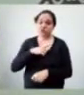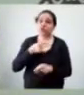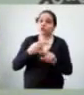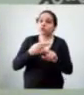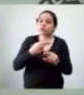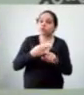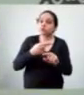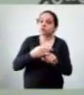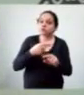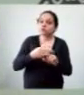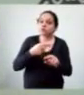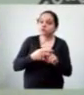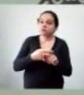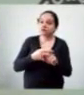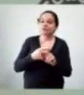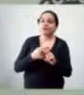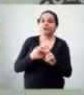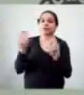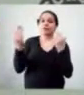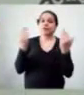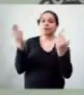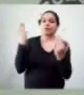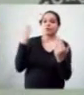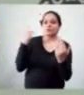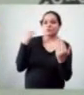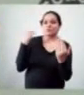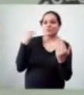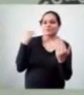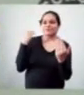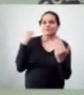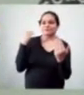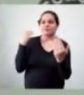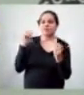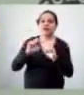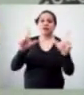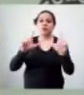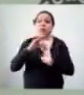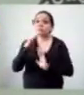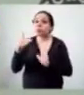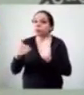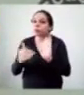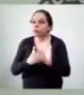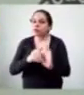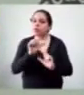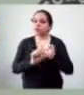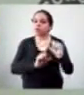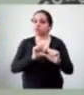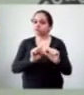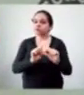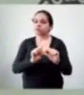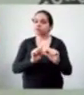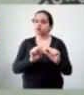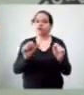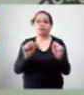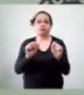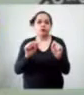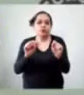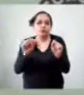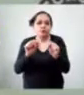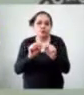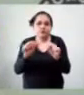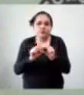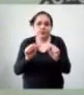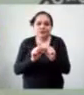ainda vigente anterior. É evidente que todas as alterações foram feitas de forma a serem